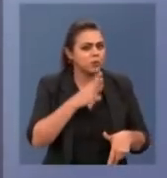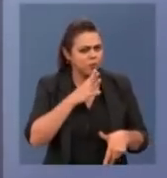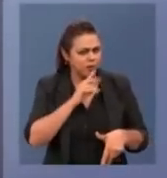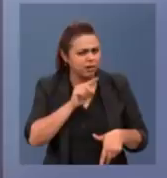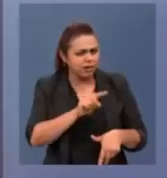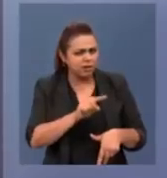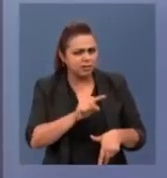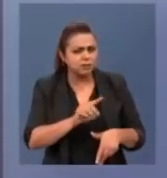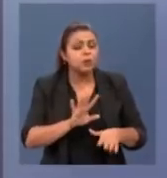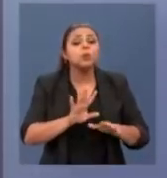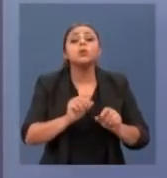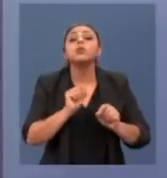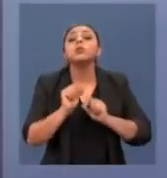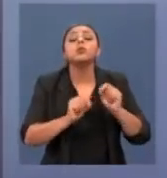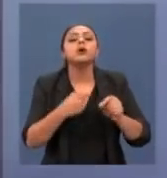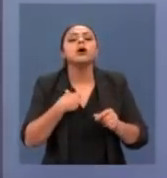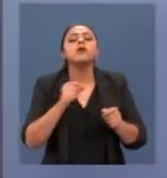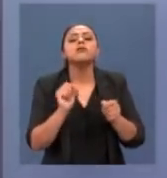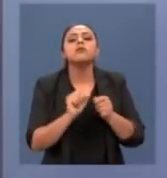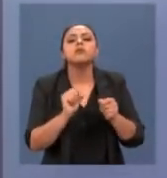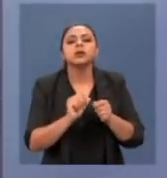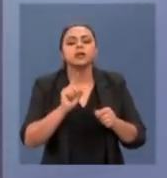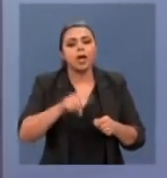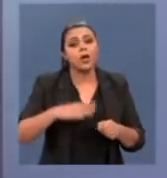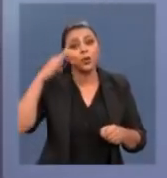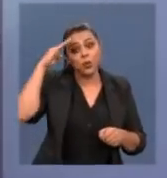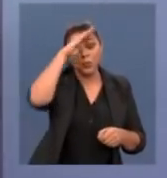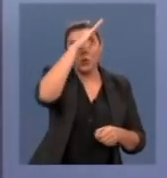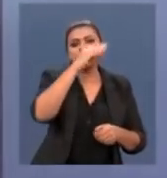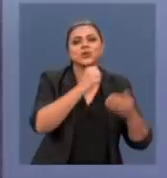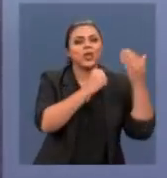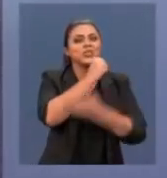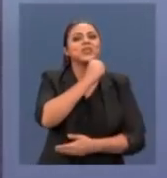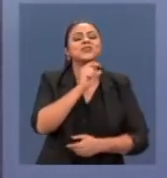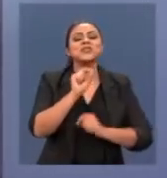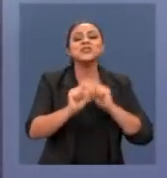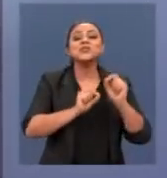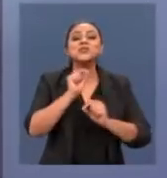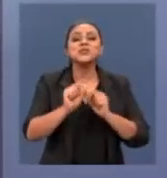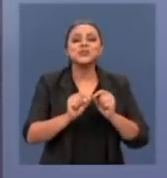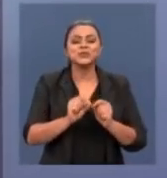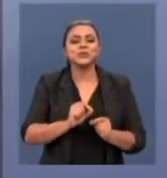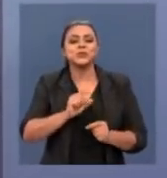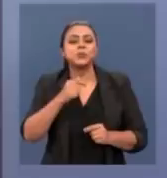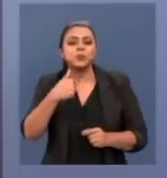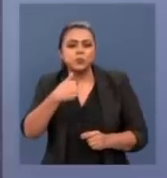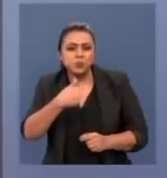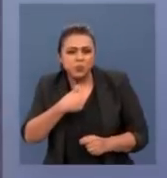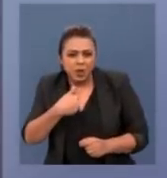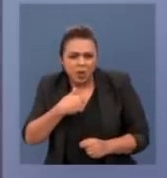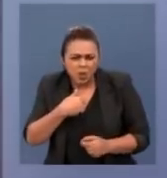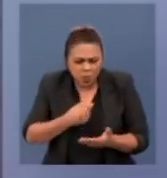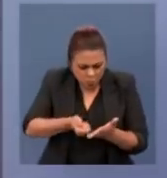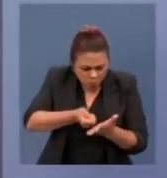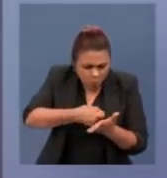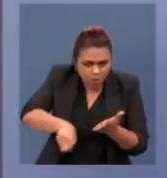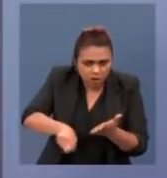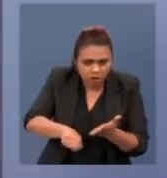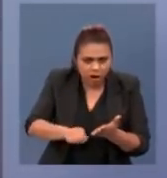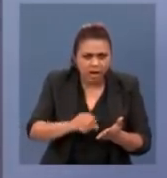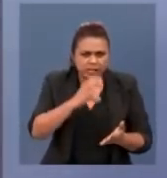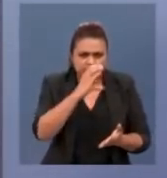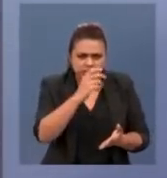tempo que nós vamos fazer o quê bolsonaro está defendendo lá eu não assinei a cpi